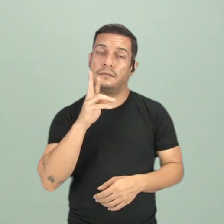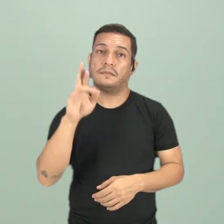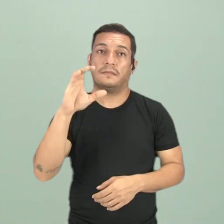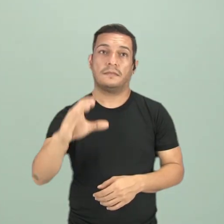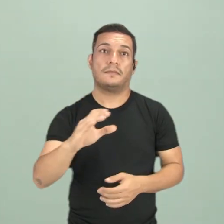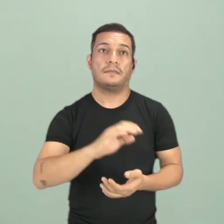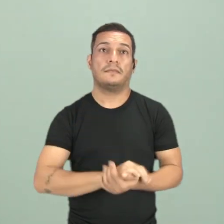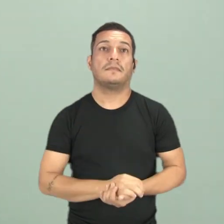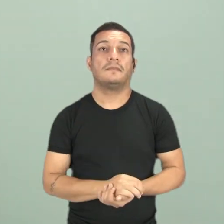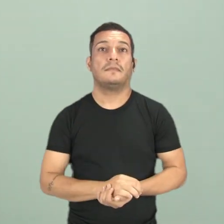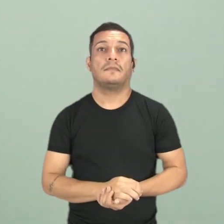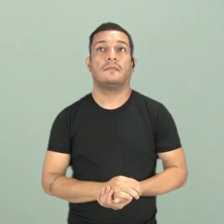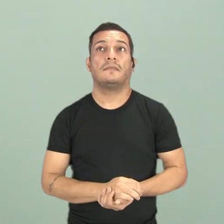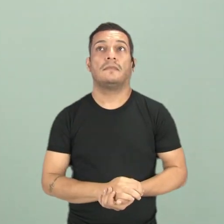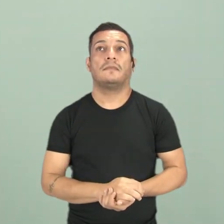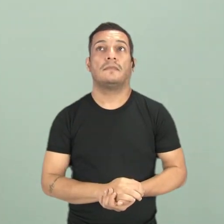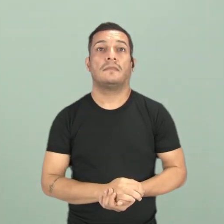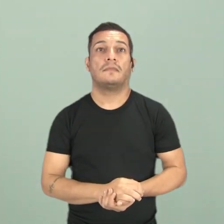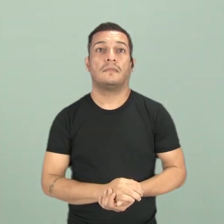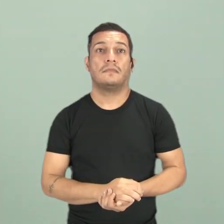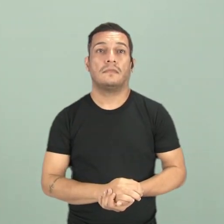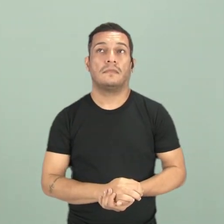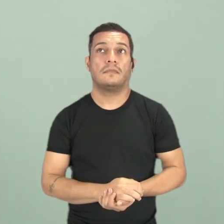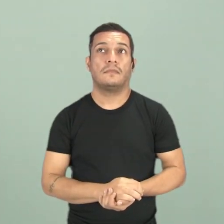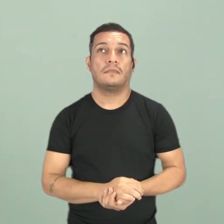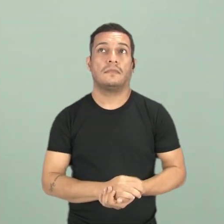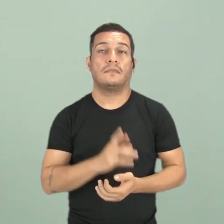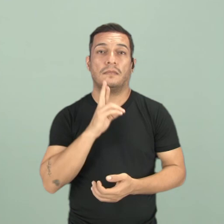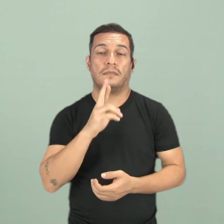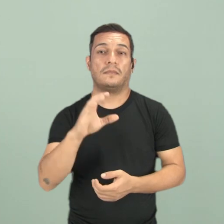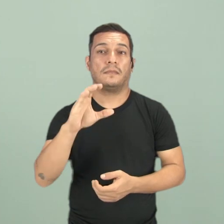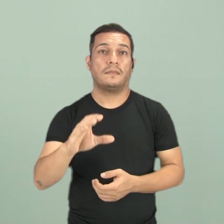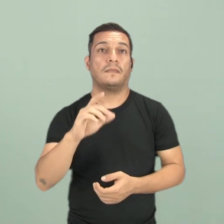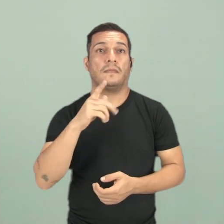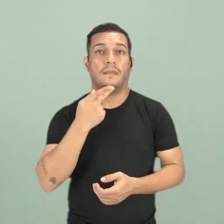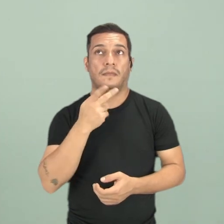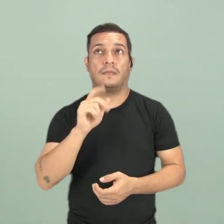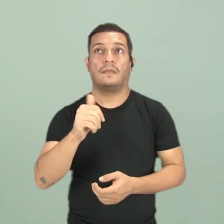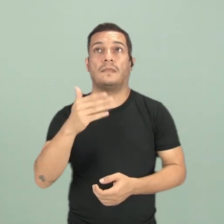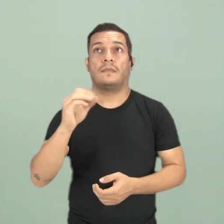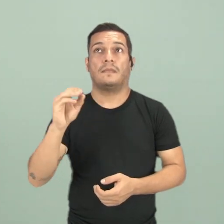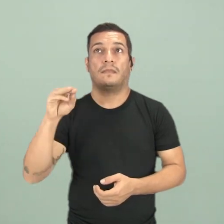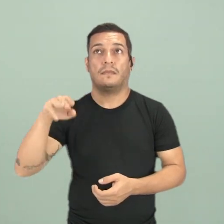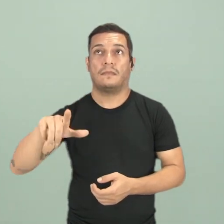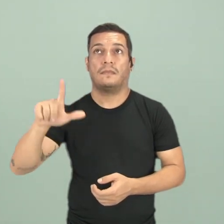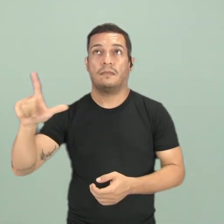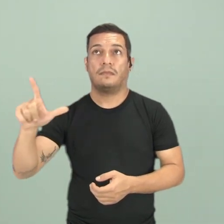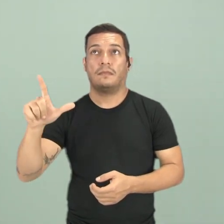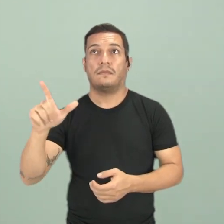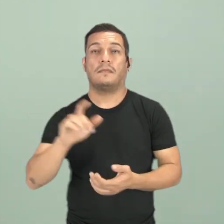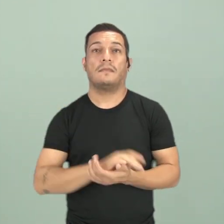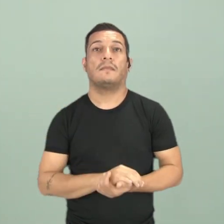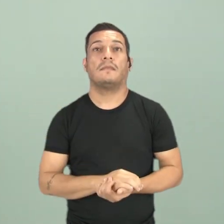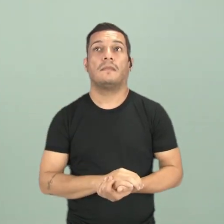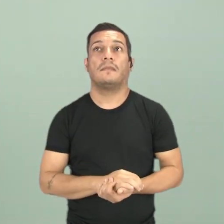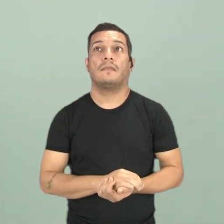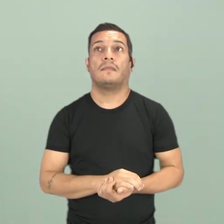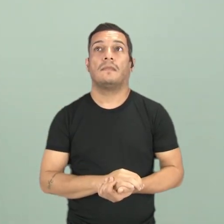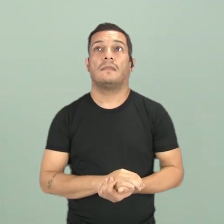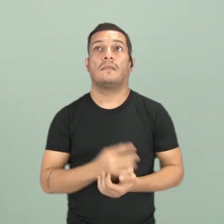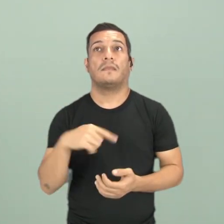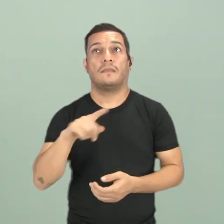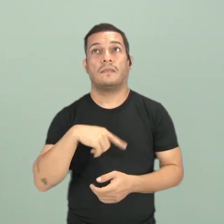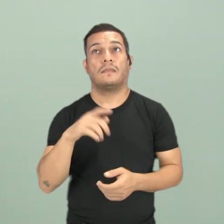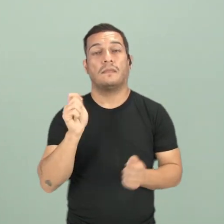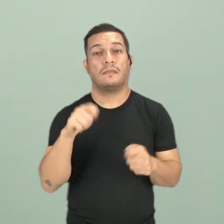questão, né? A alternativa C nos diz que é 100 milímetros, fazendo as contas dessa questão. Aí nós